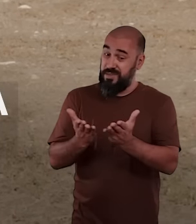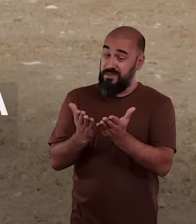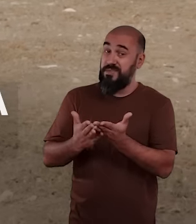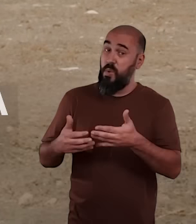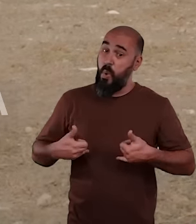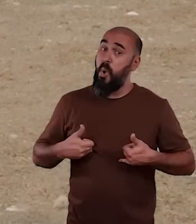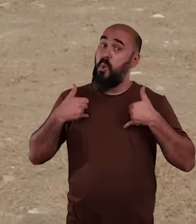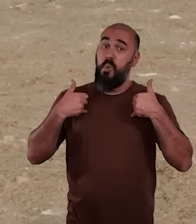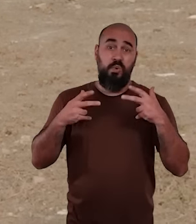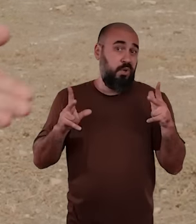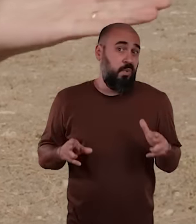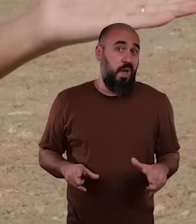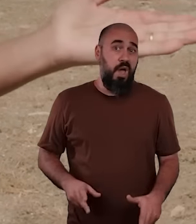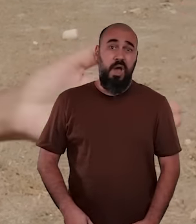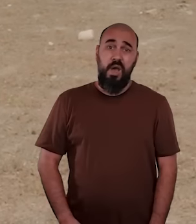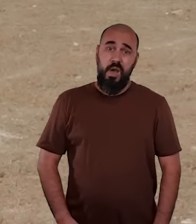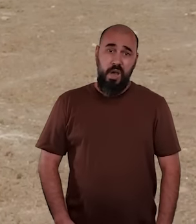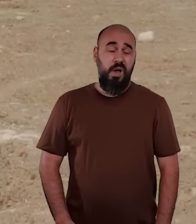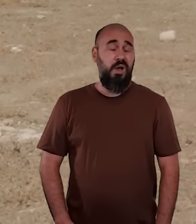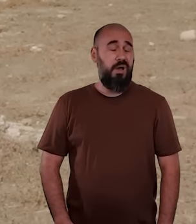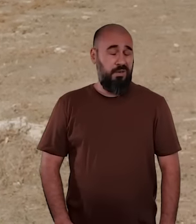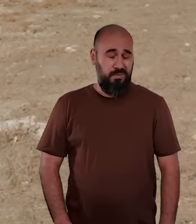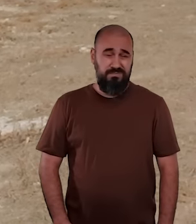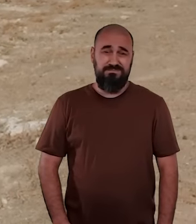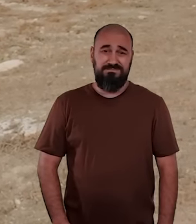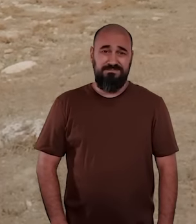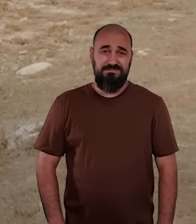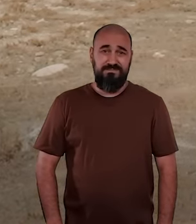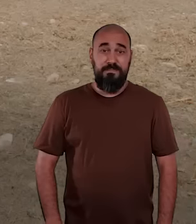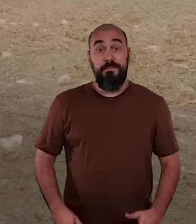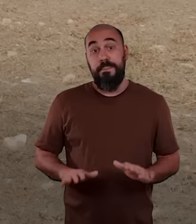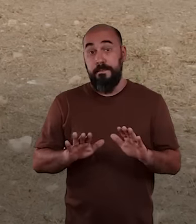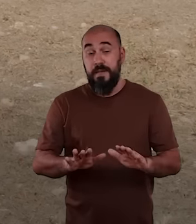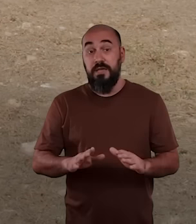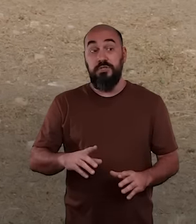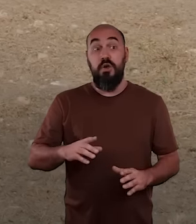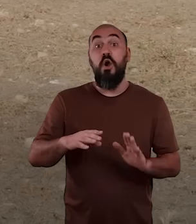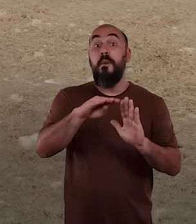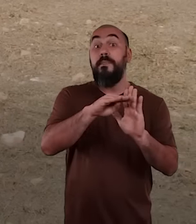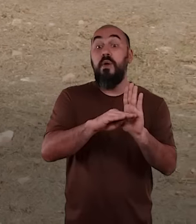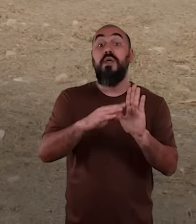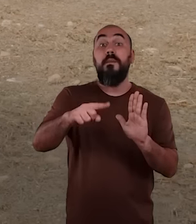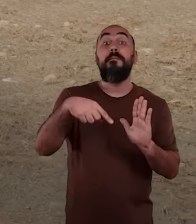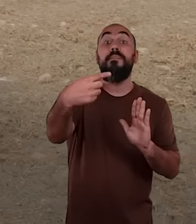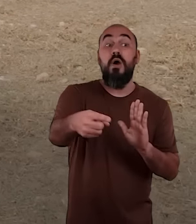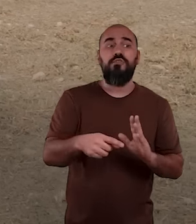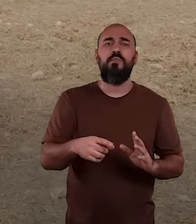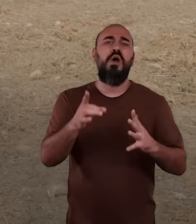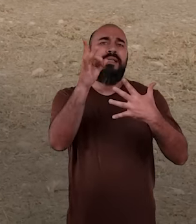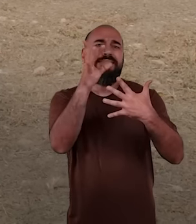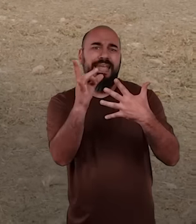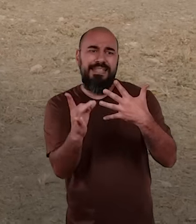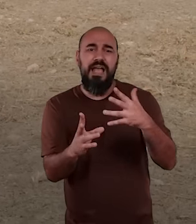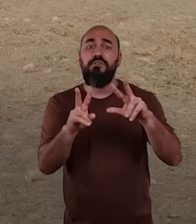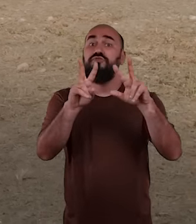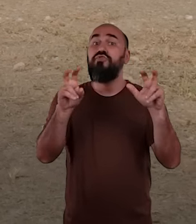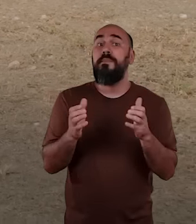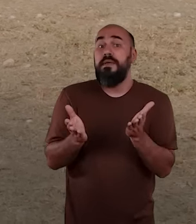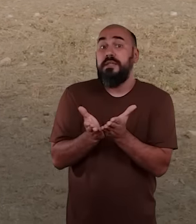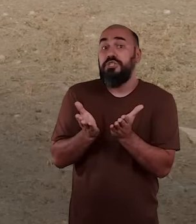desenvolvendo, quem sabe ecoando o próprio sentimento dos outros cidadãos. Mas no próximo programa eu vou mostrar mais detalhes sobre a